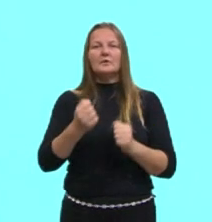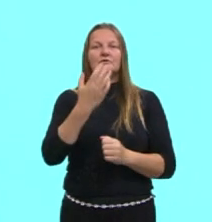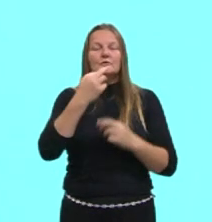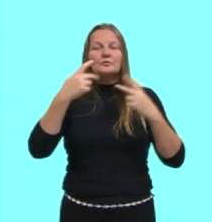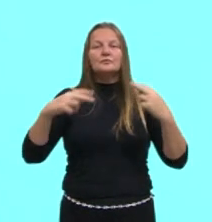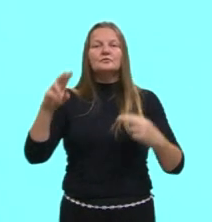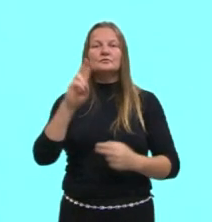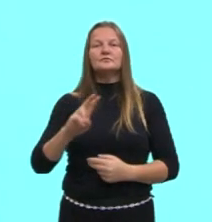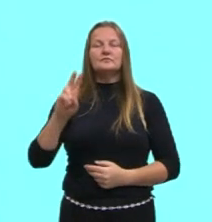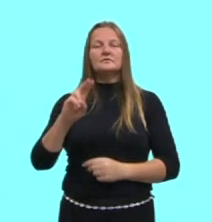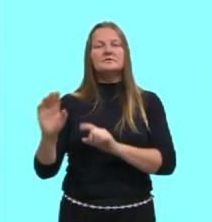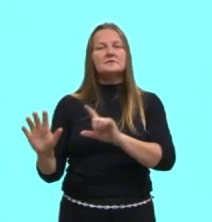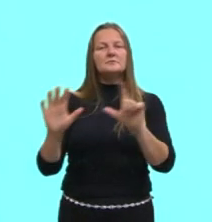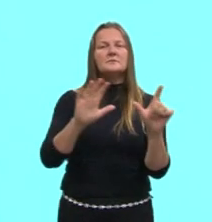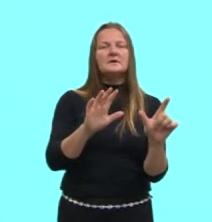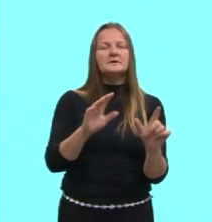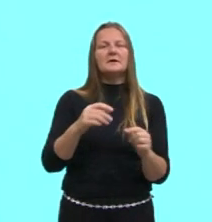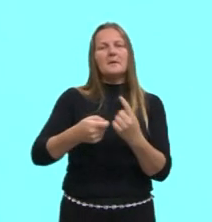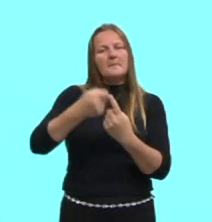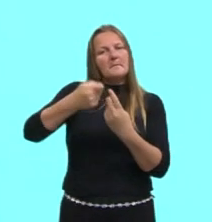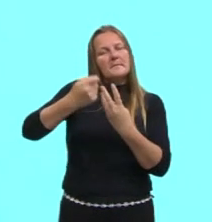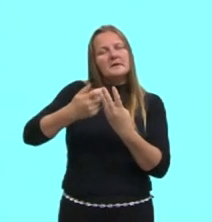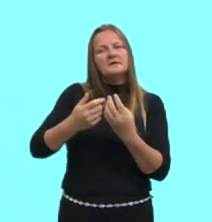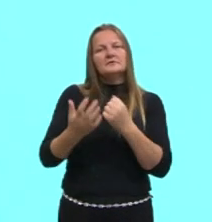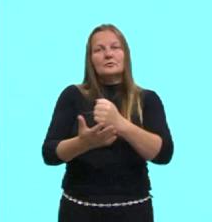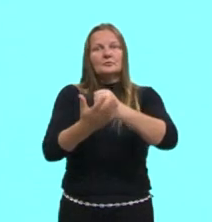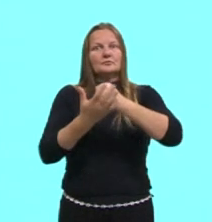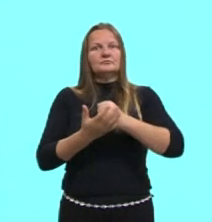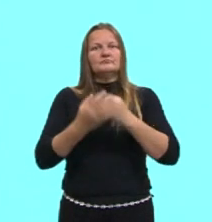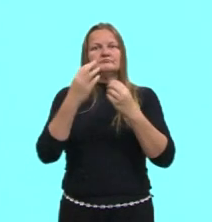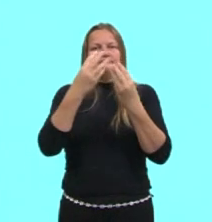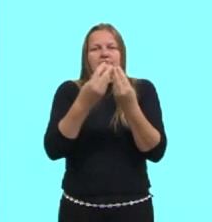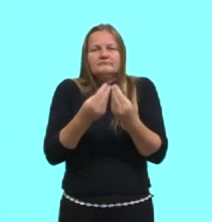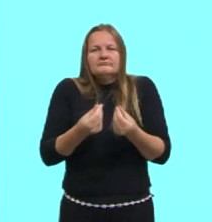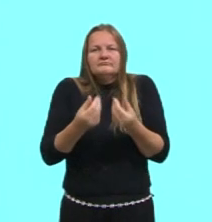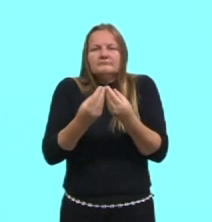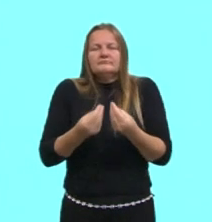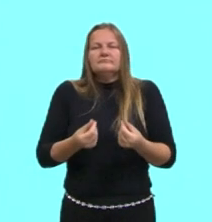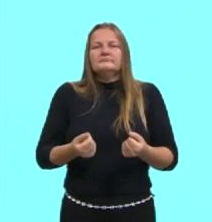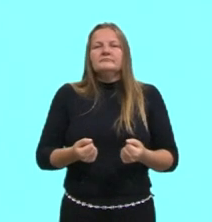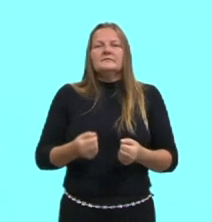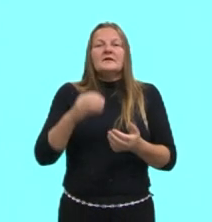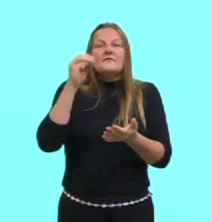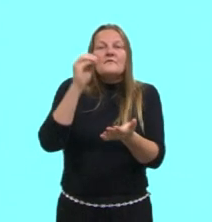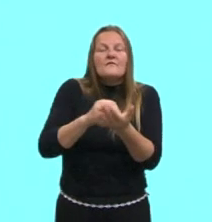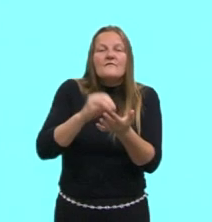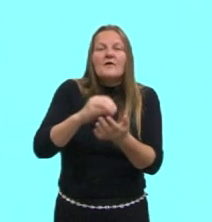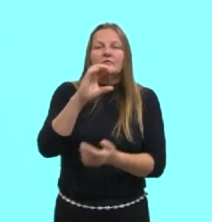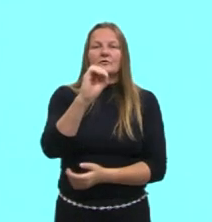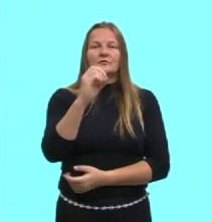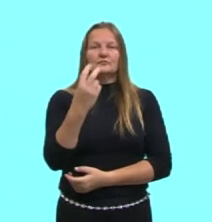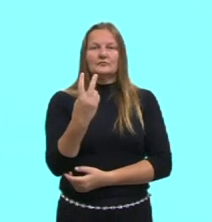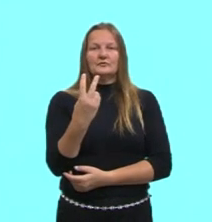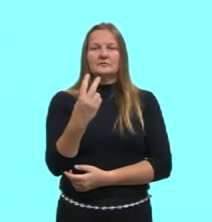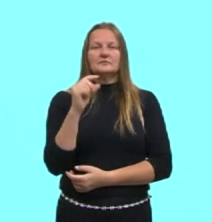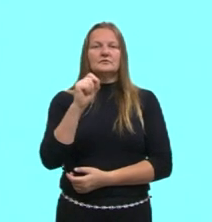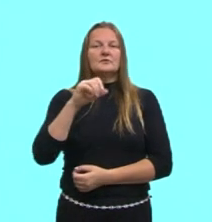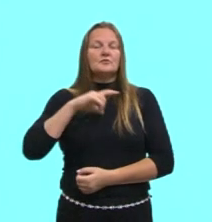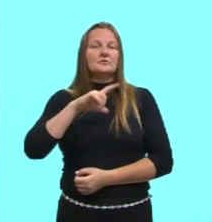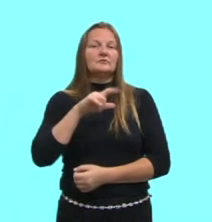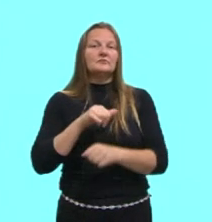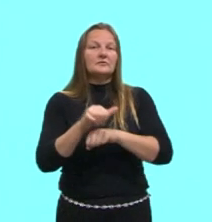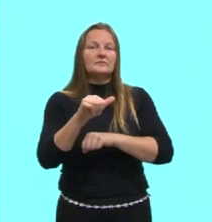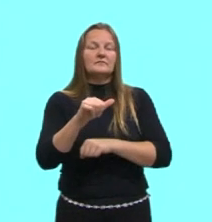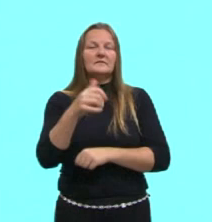em semanas ou meses sob condições favoráveis de biodegradação na ausência de oxigênio ocorre a biodegradação